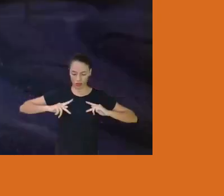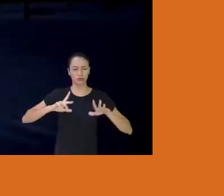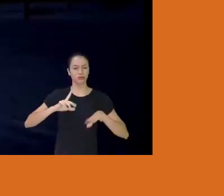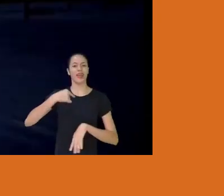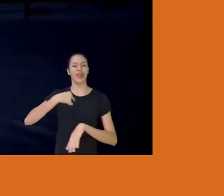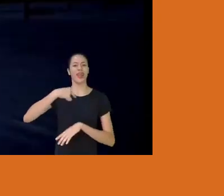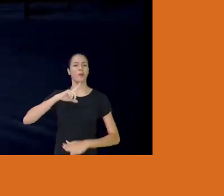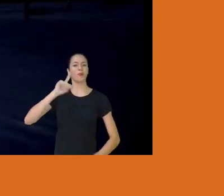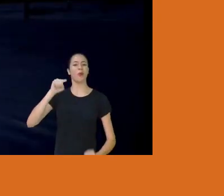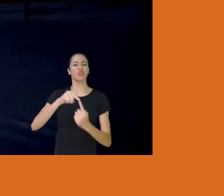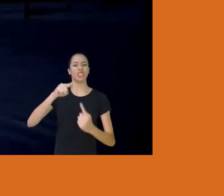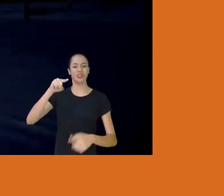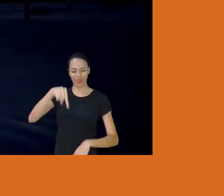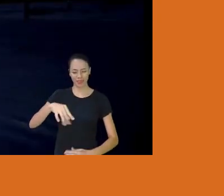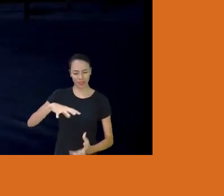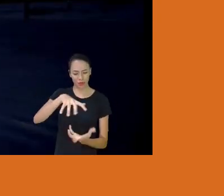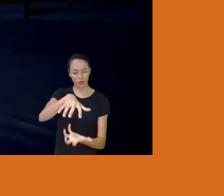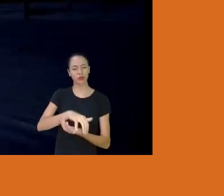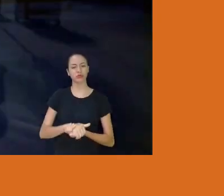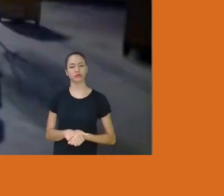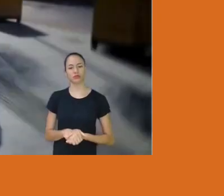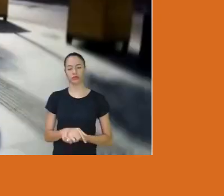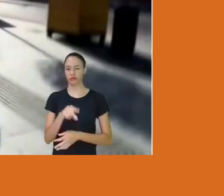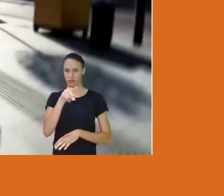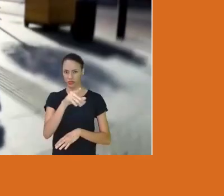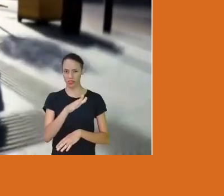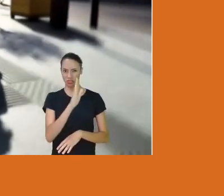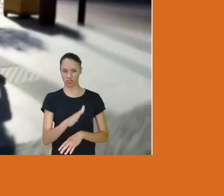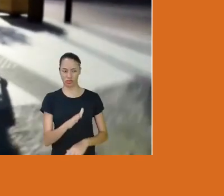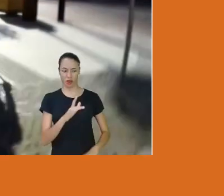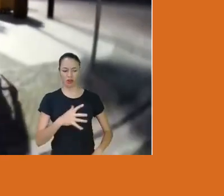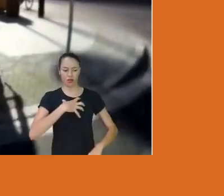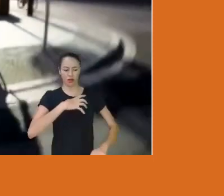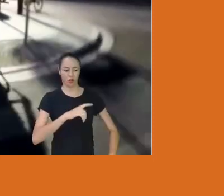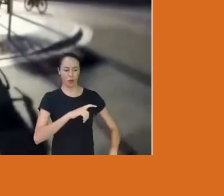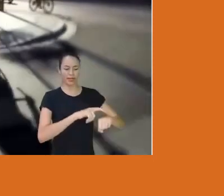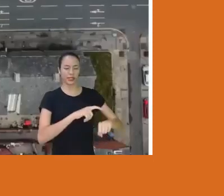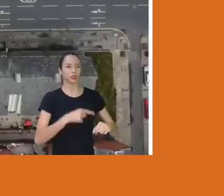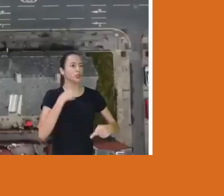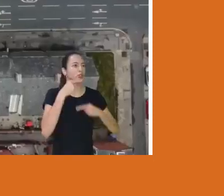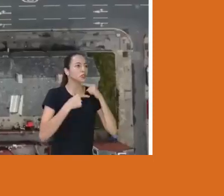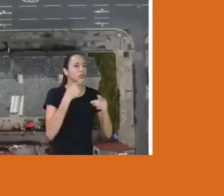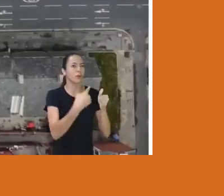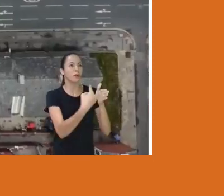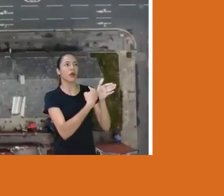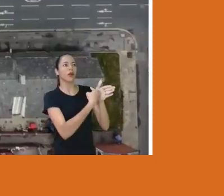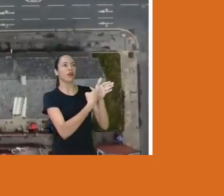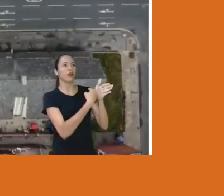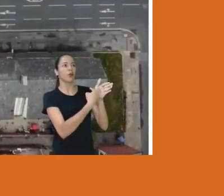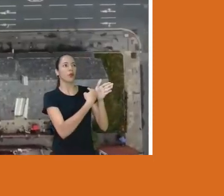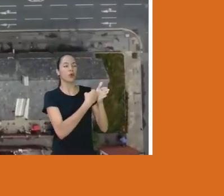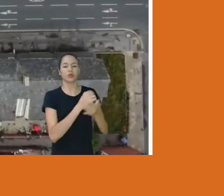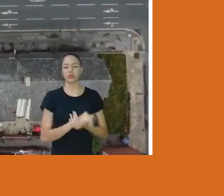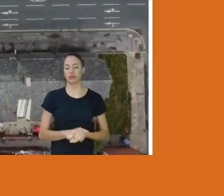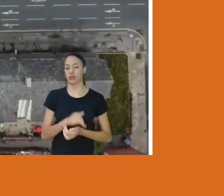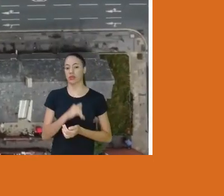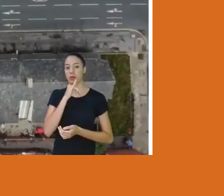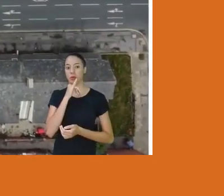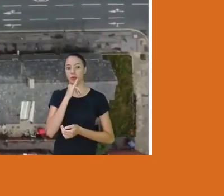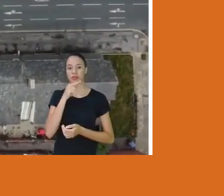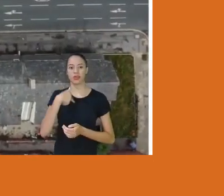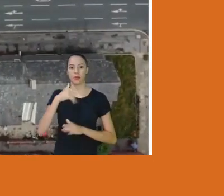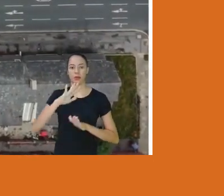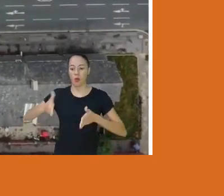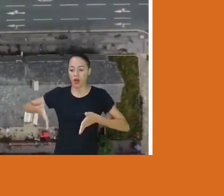fazer nesse mundo? Você já passou por momentos de tantas indagações? Por exemplo, no meio de uma avenida